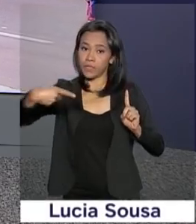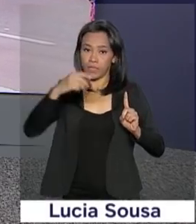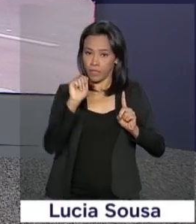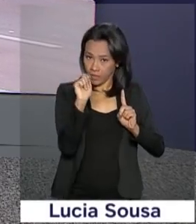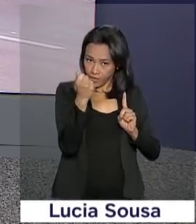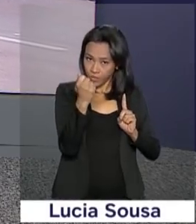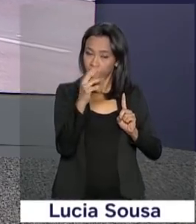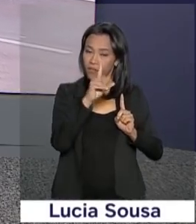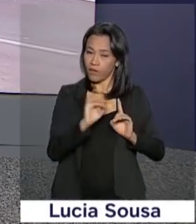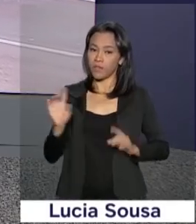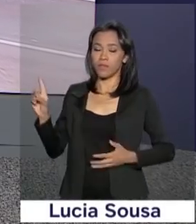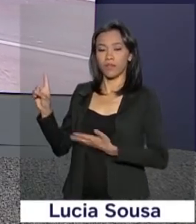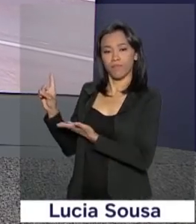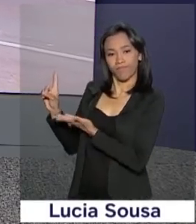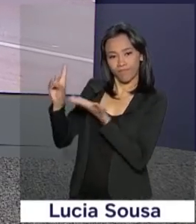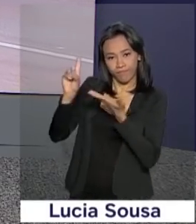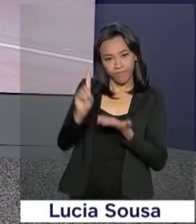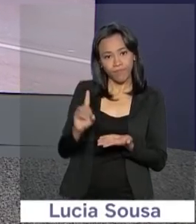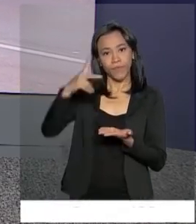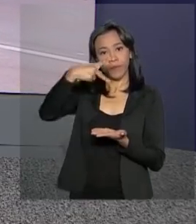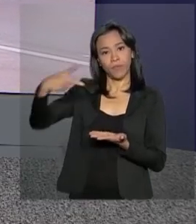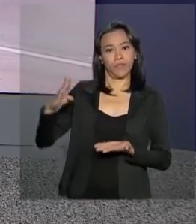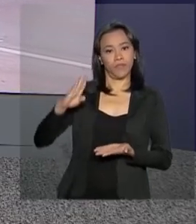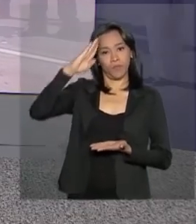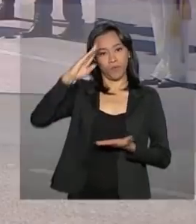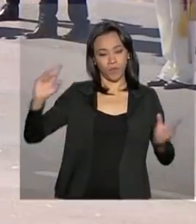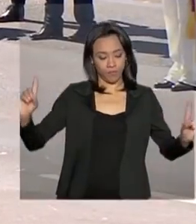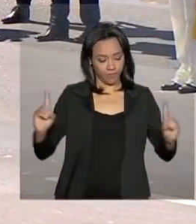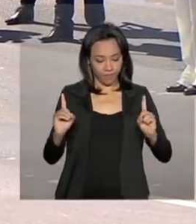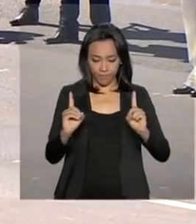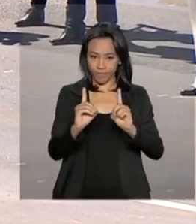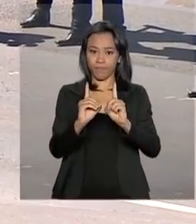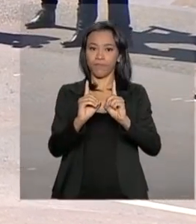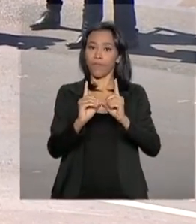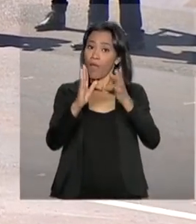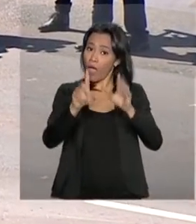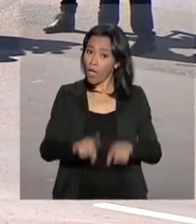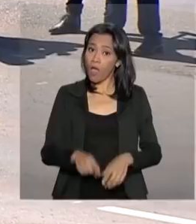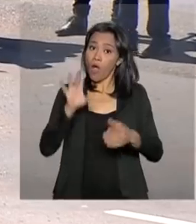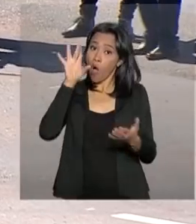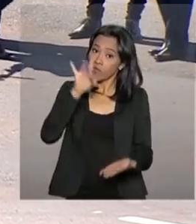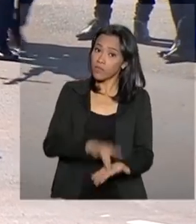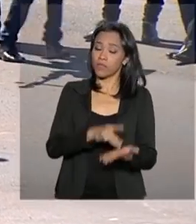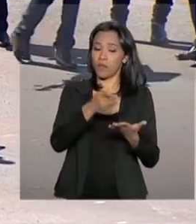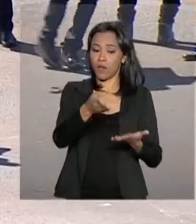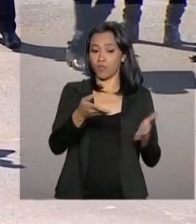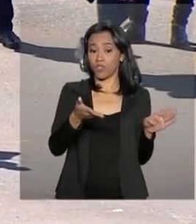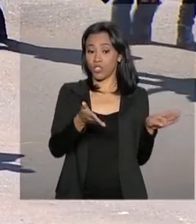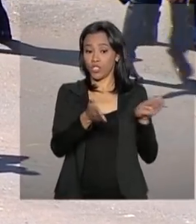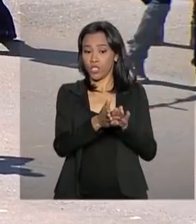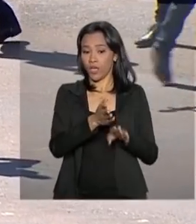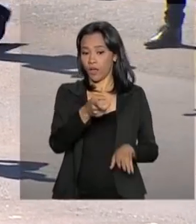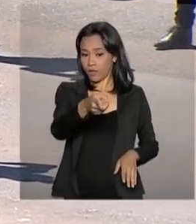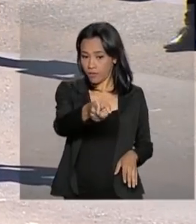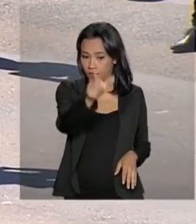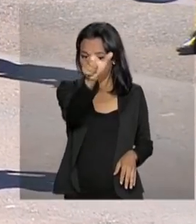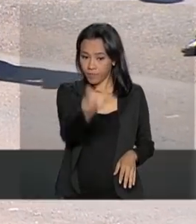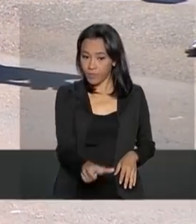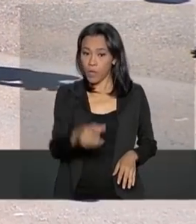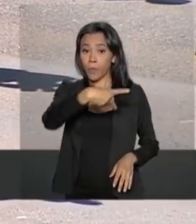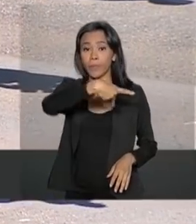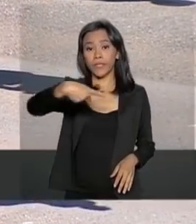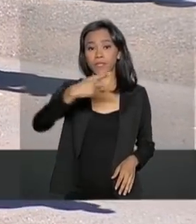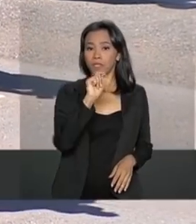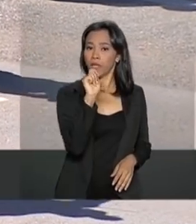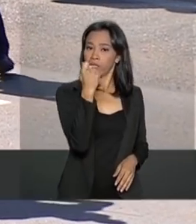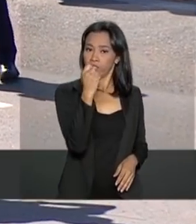recebido pelo presidente Jair Bolsonaro. Essa é a cerimônia oficial de chegada. O presidente argentino